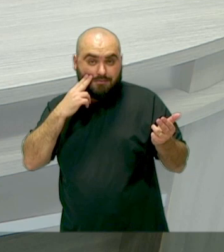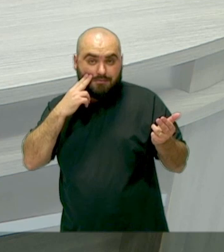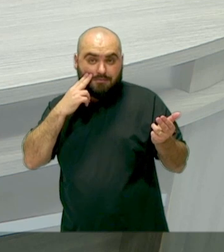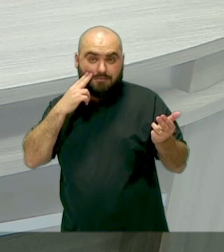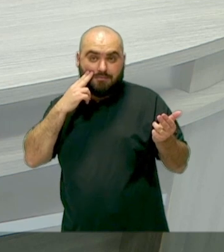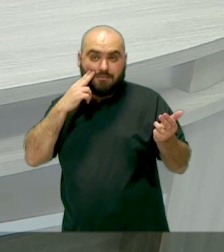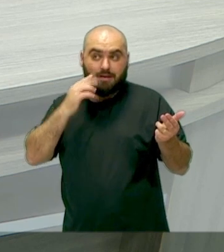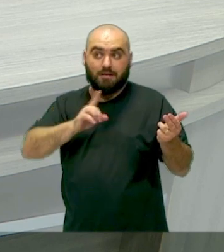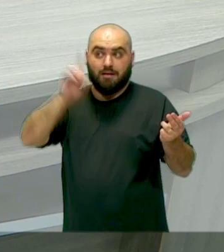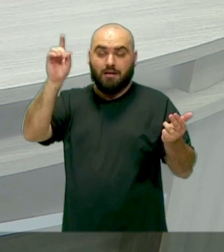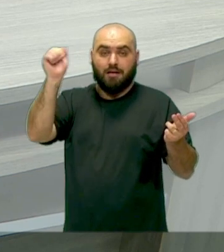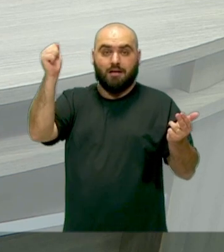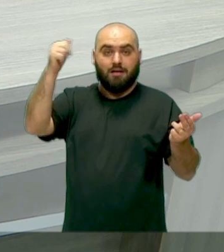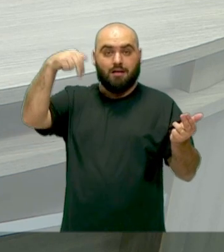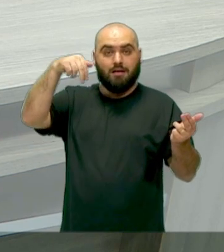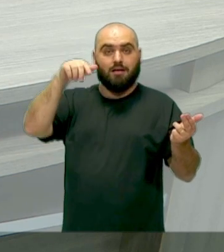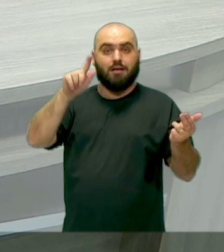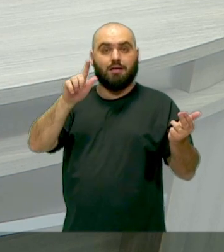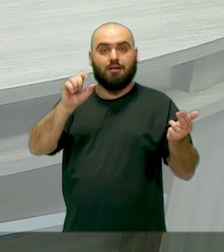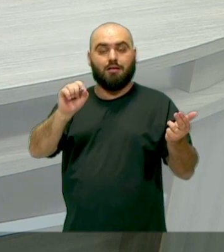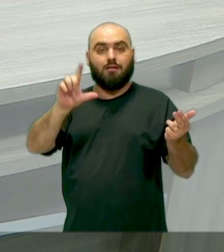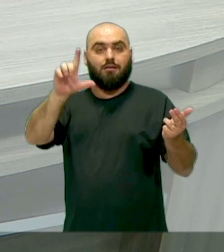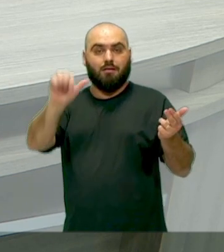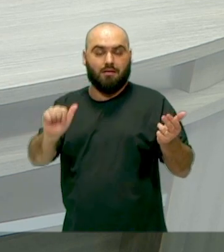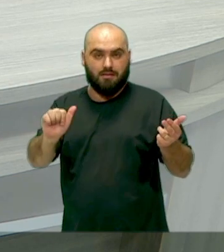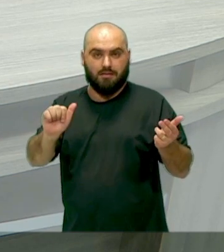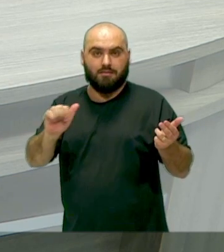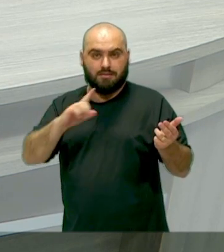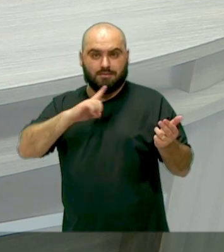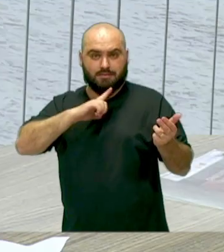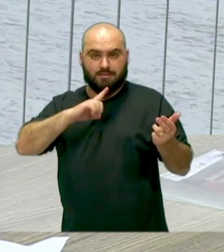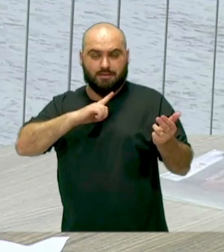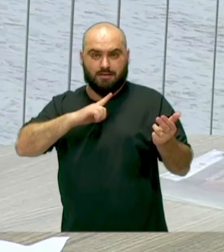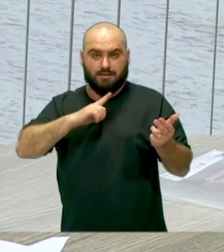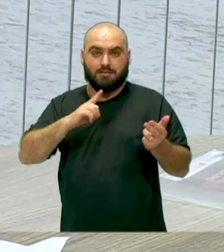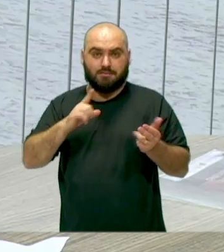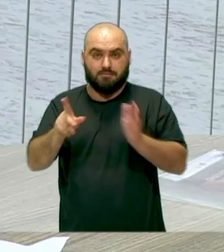em Angola, existe um porto